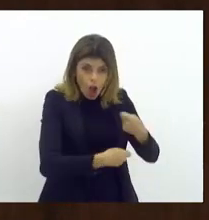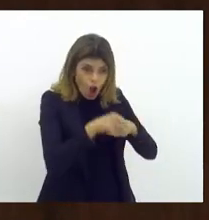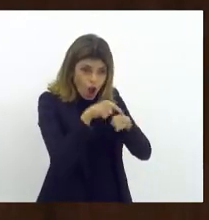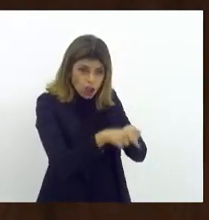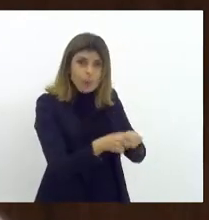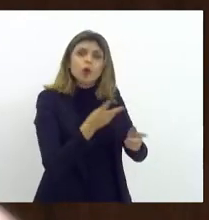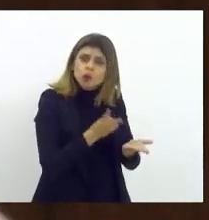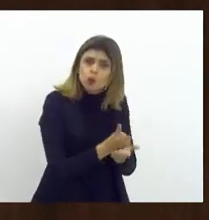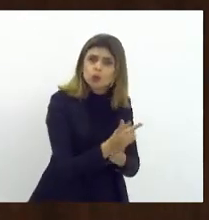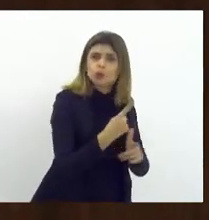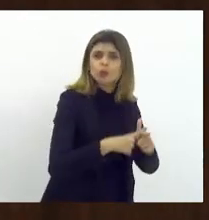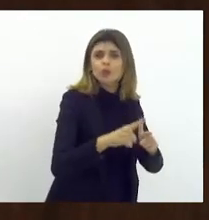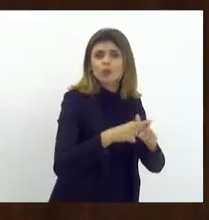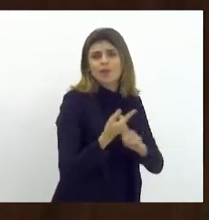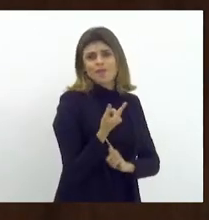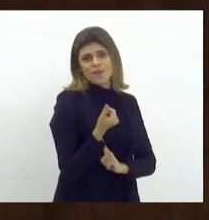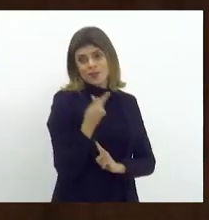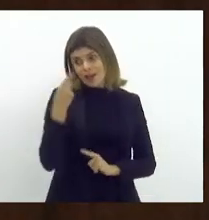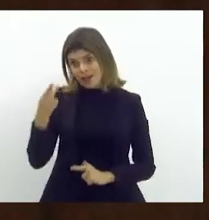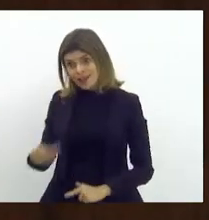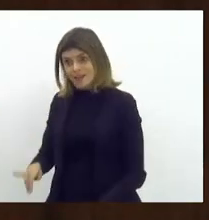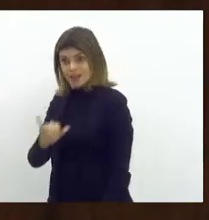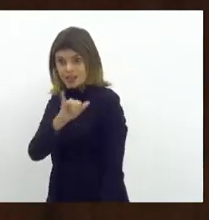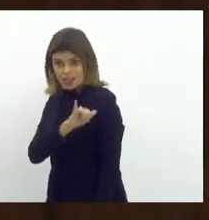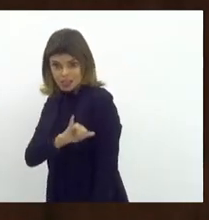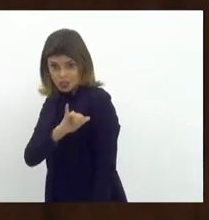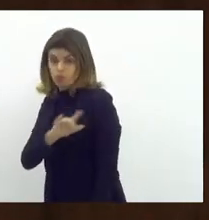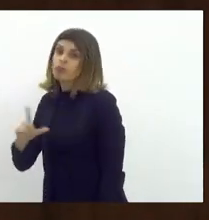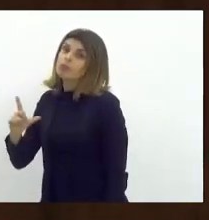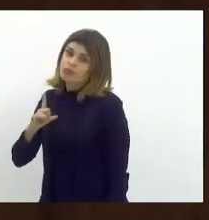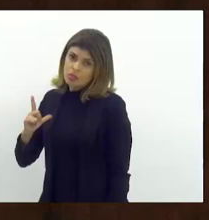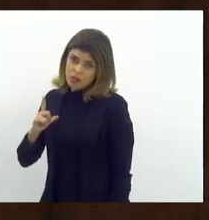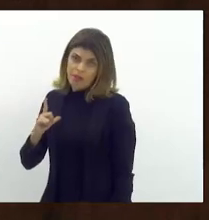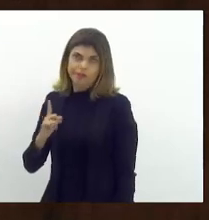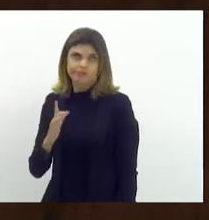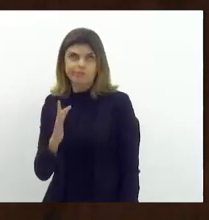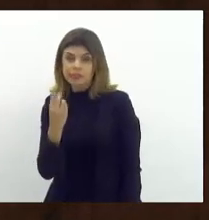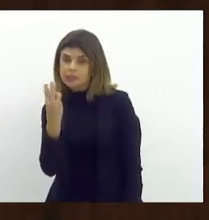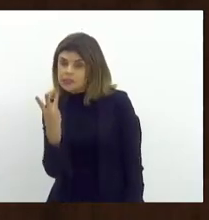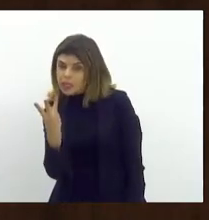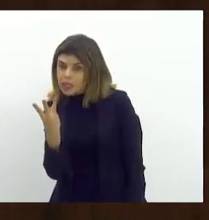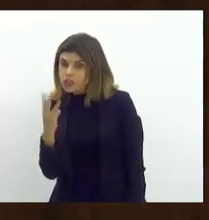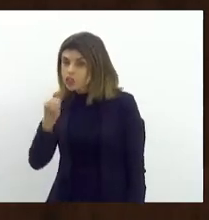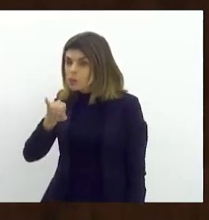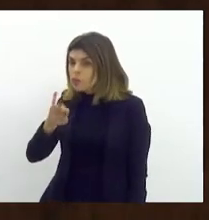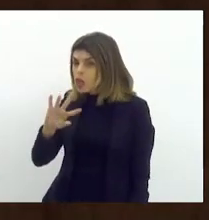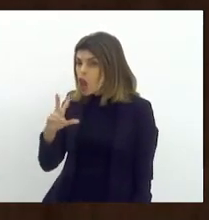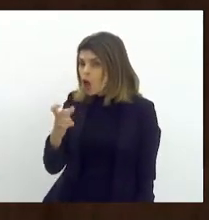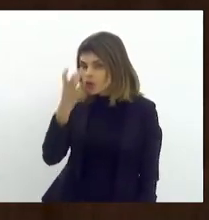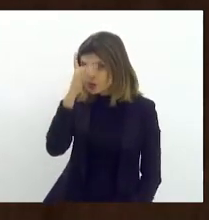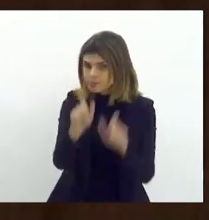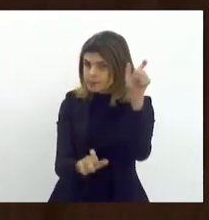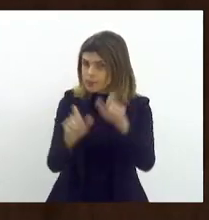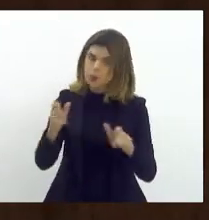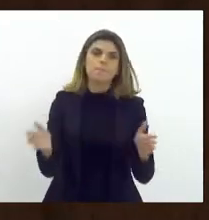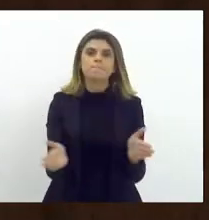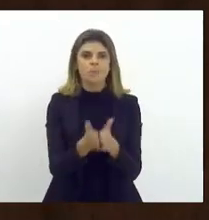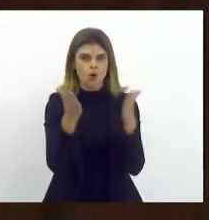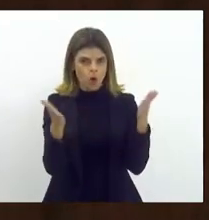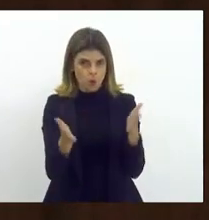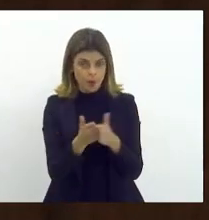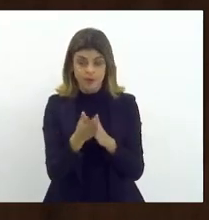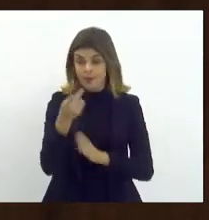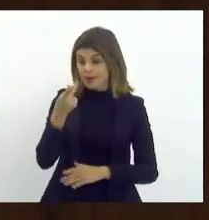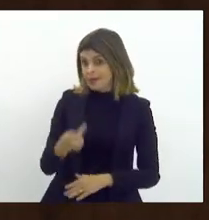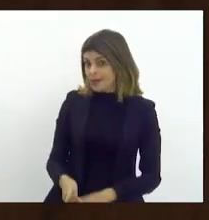terminar então o Estado do Rio de Janeiro tem três milhões de pessoas em situação de pobreza o